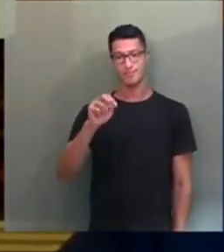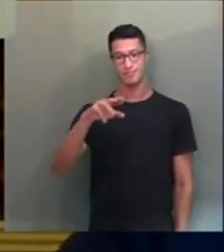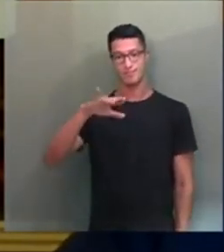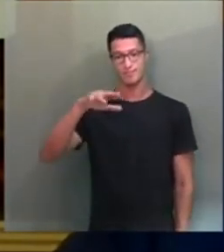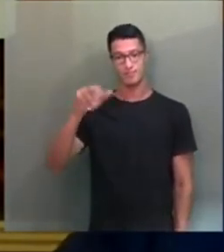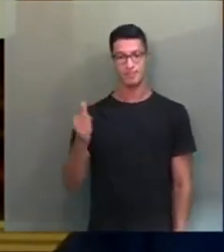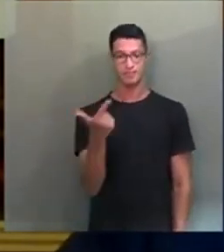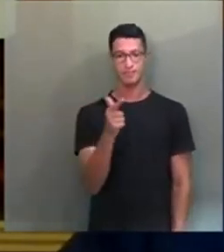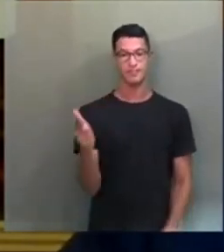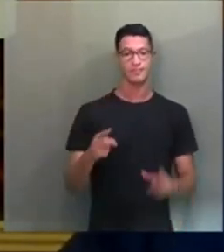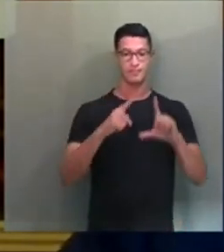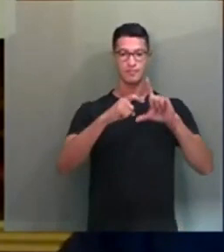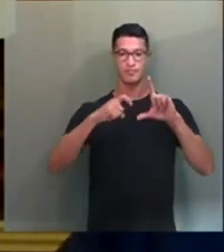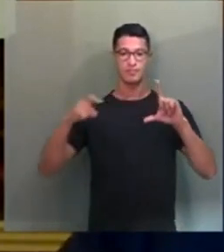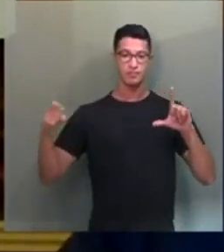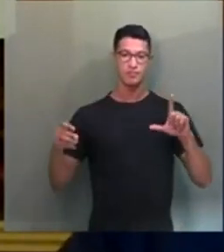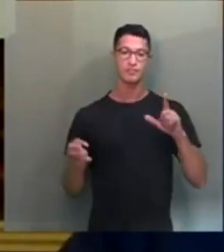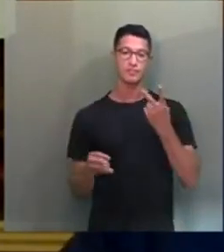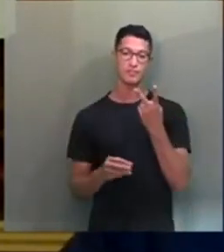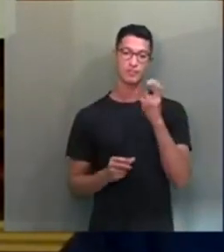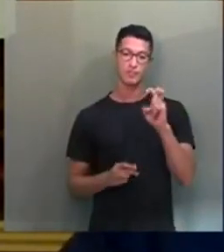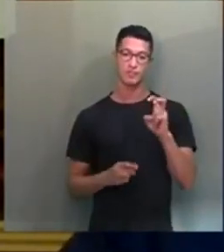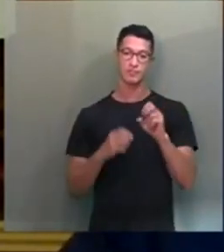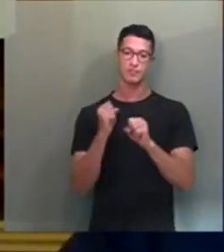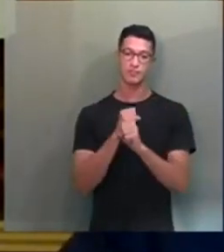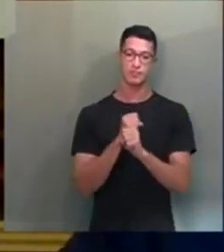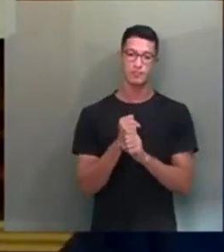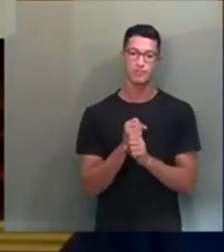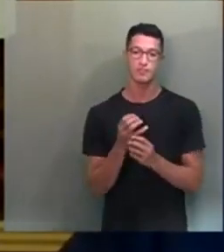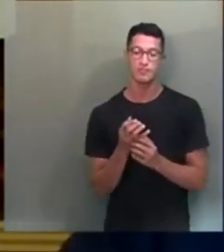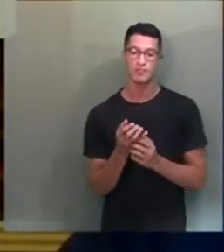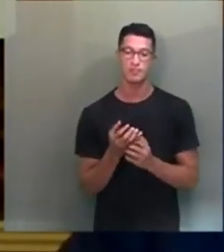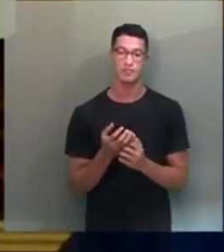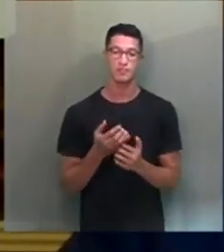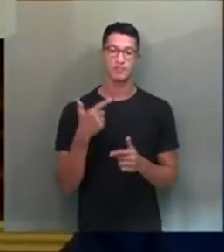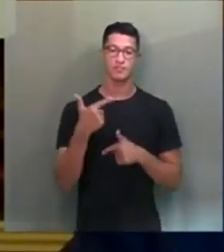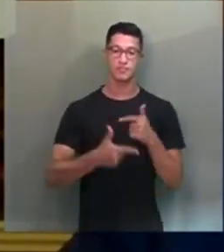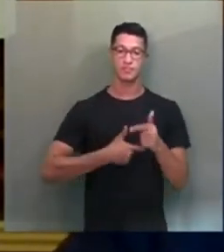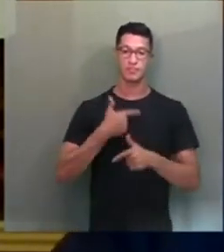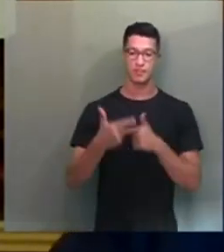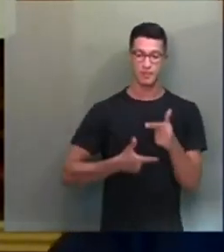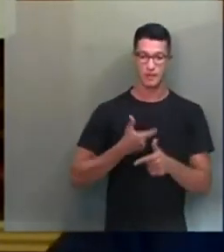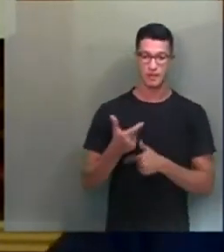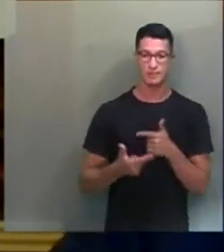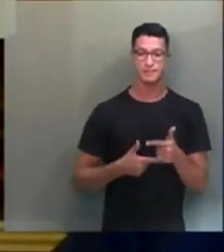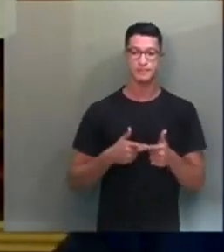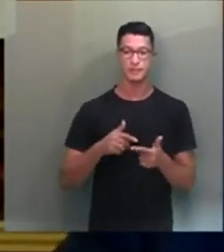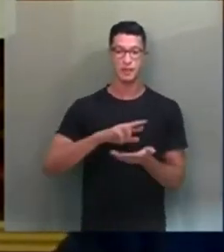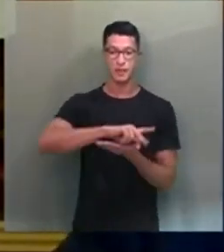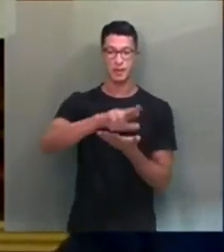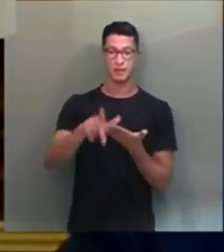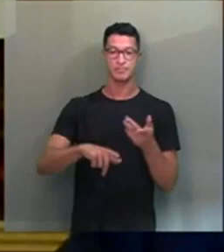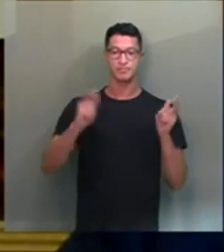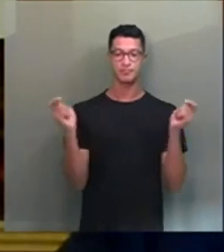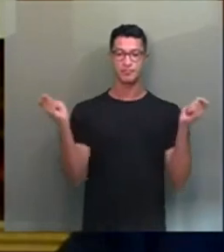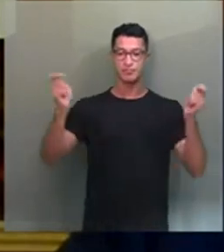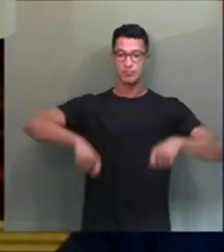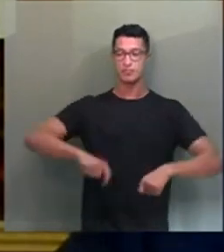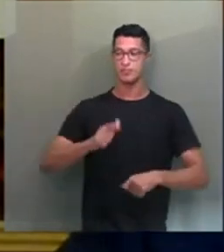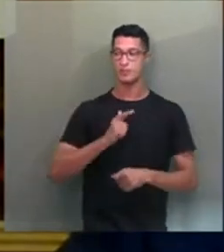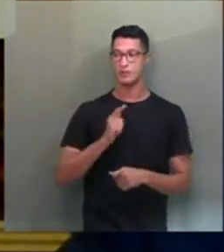sem uma rádio? 25 anos de trabalhos de muita